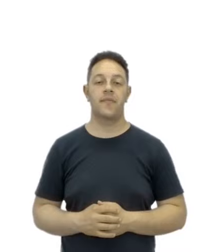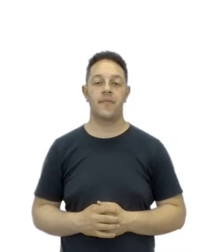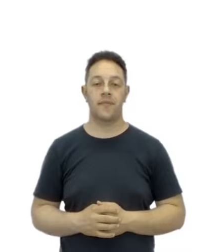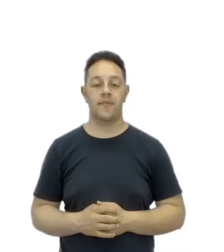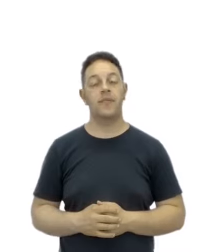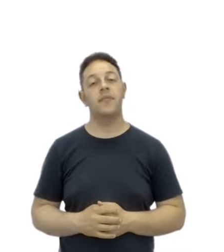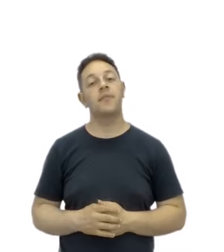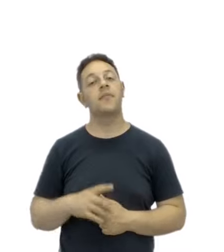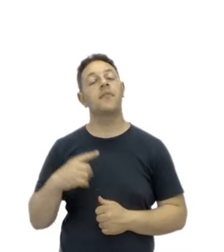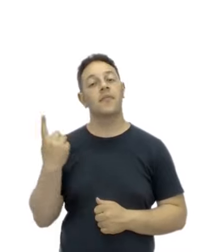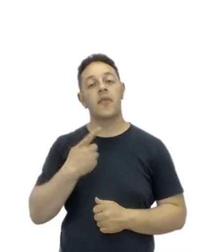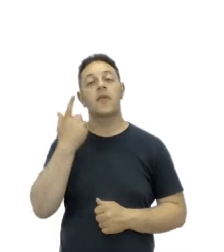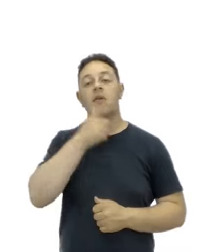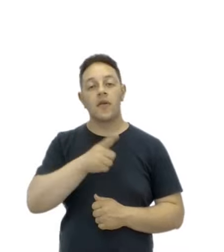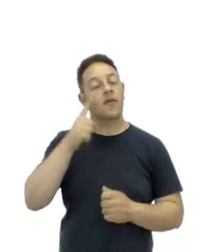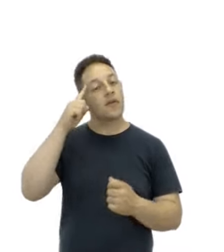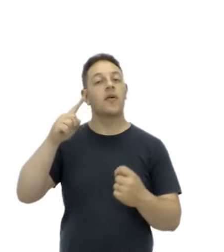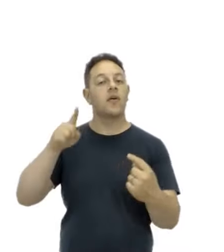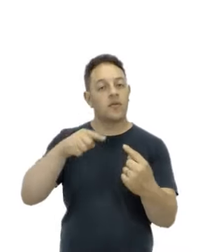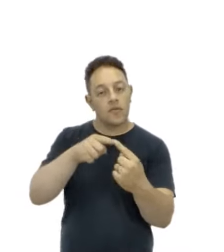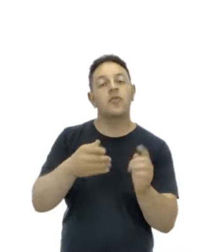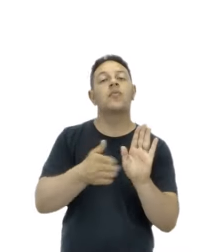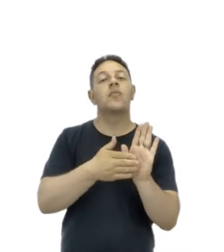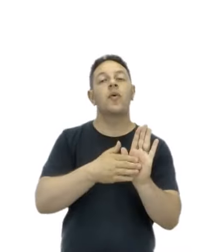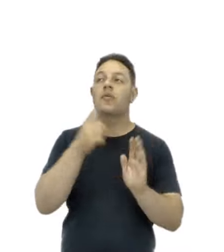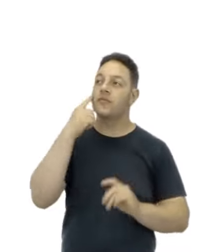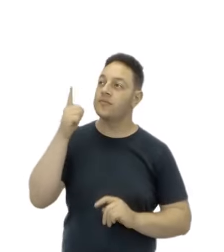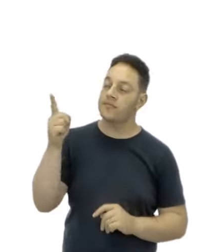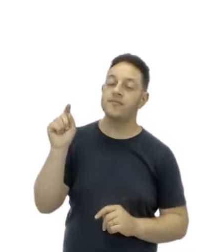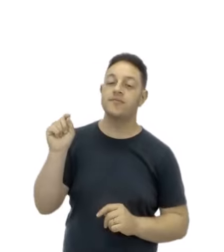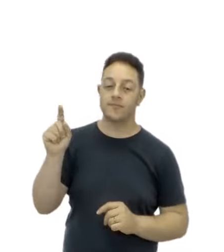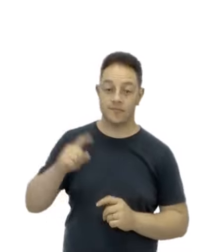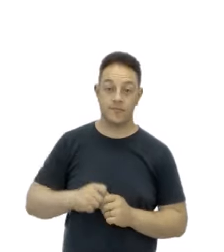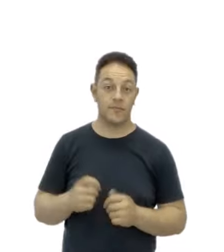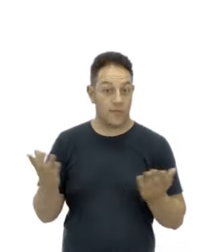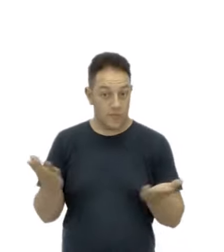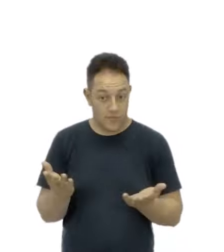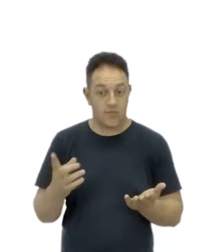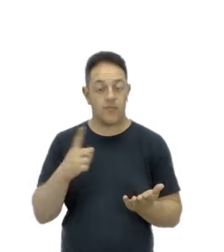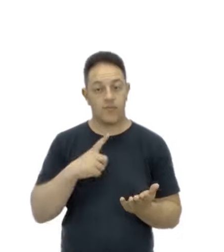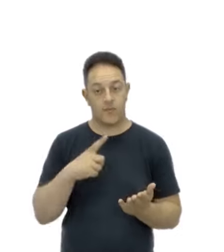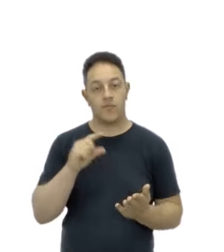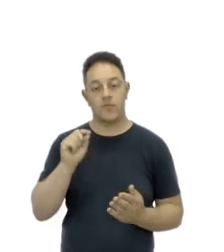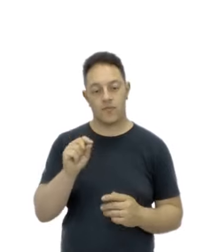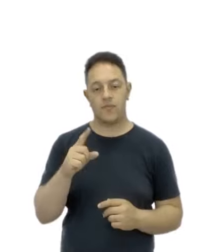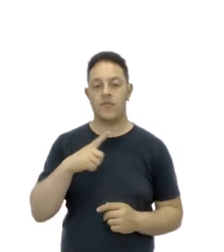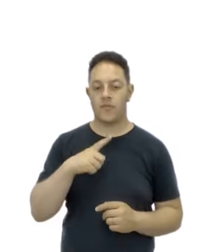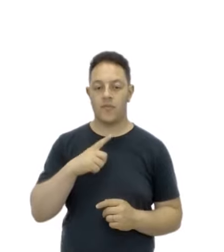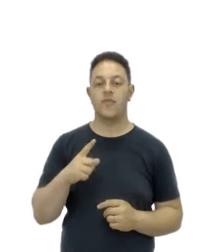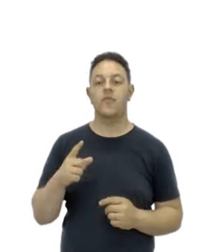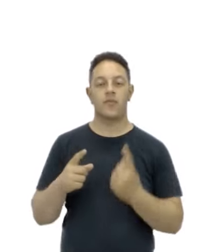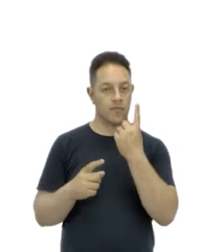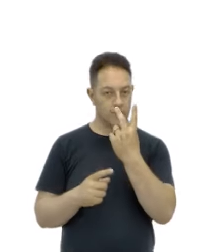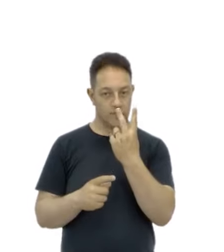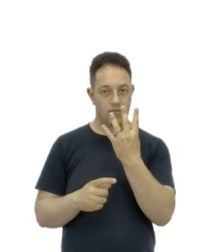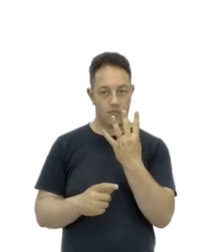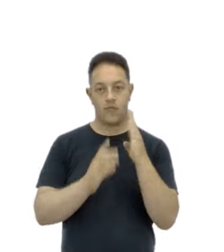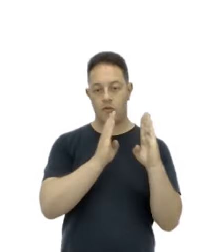que acompanha os objetivos propostos. Hoje dividimos o nosso encontro em